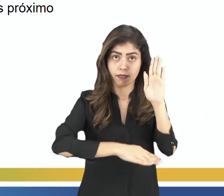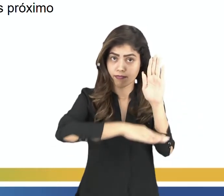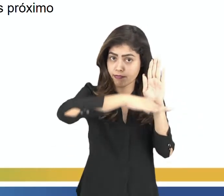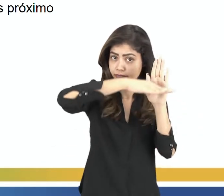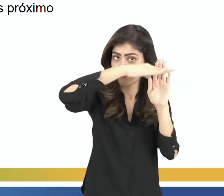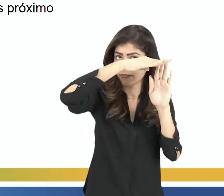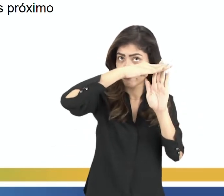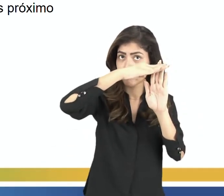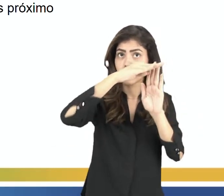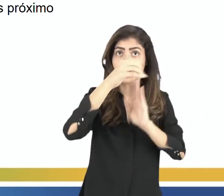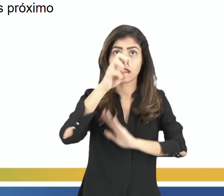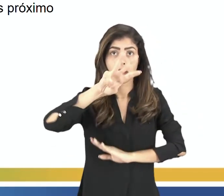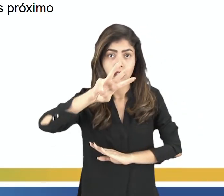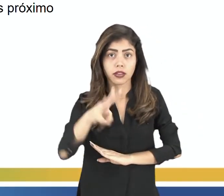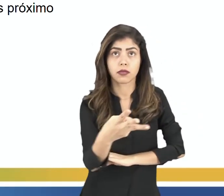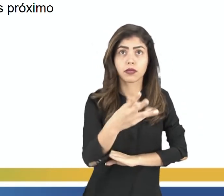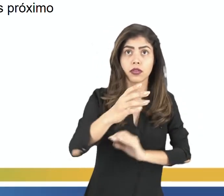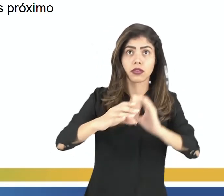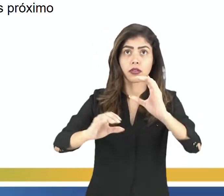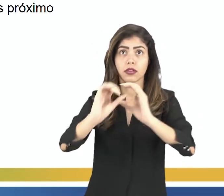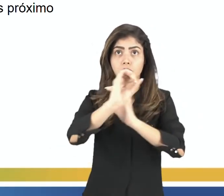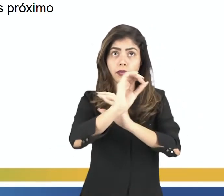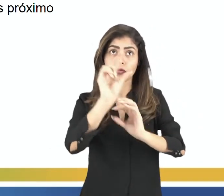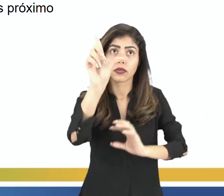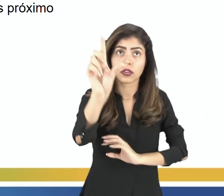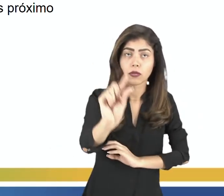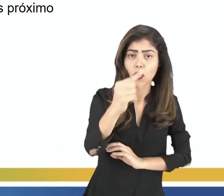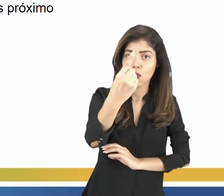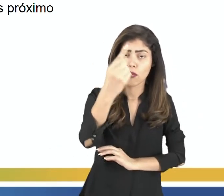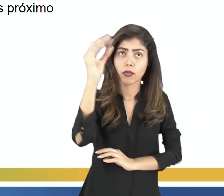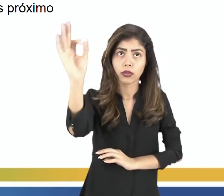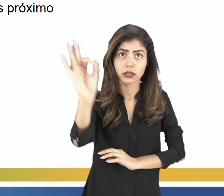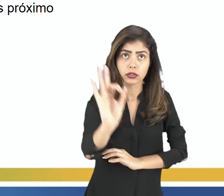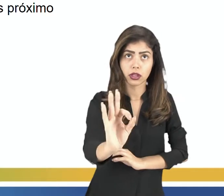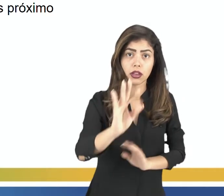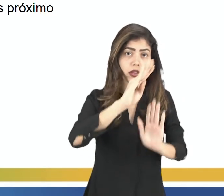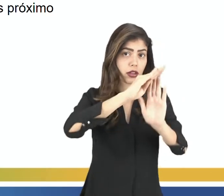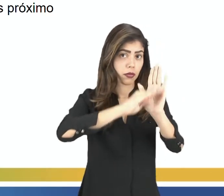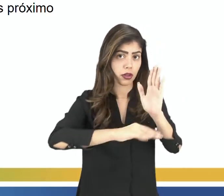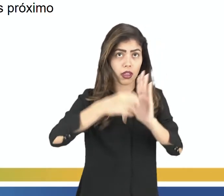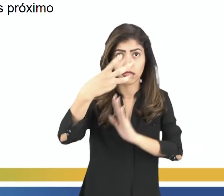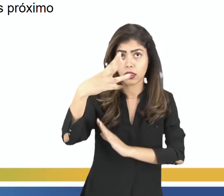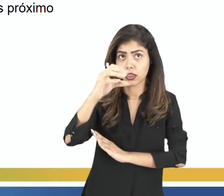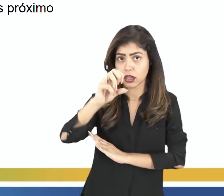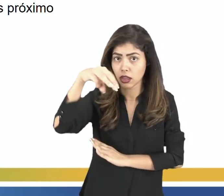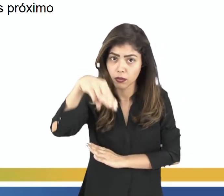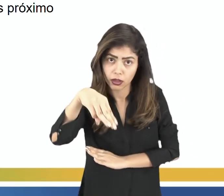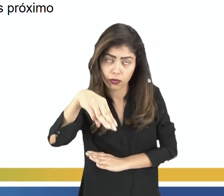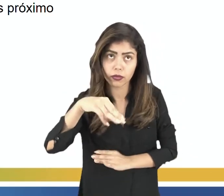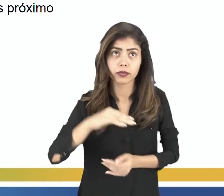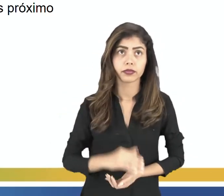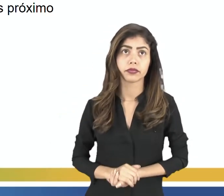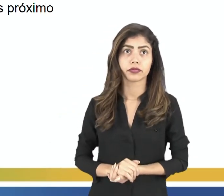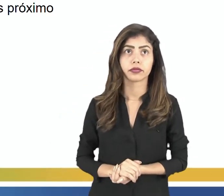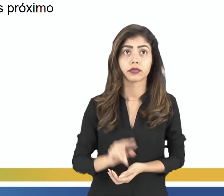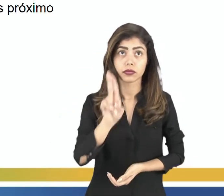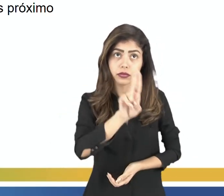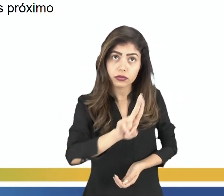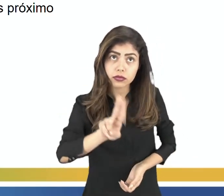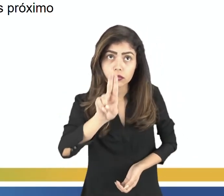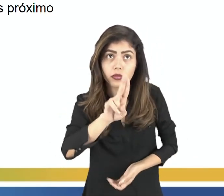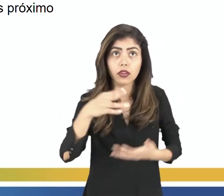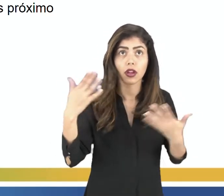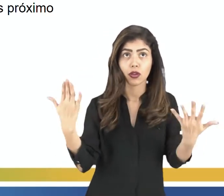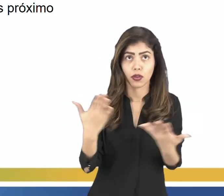de 3.000 graus Celsius e diminui 1% de sua temperatura a cada 30 minutos. Vamos